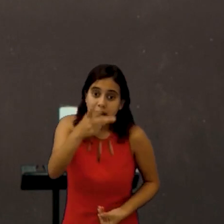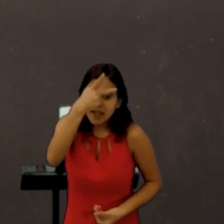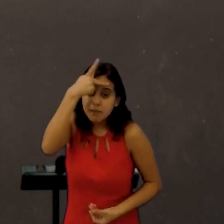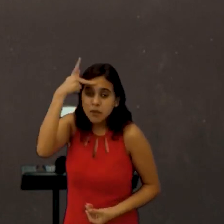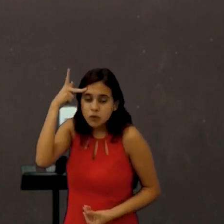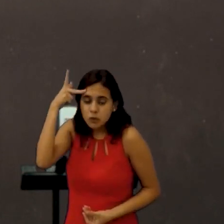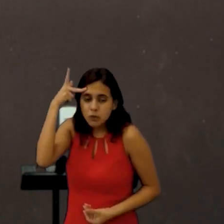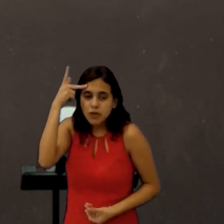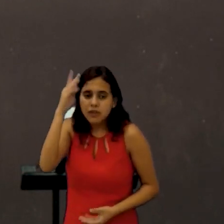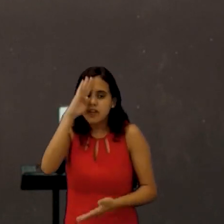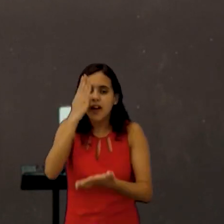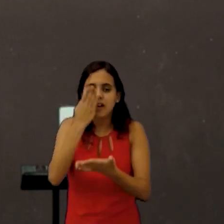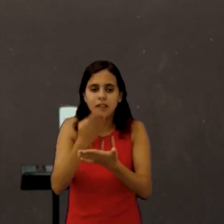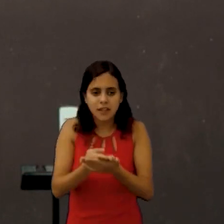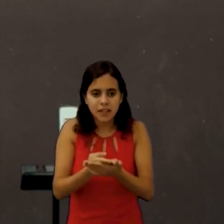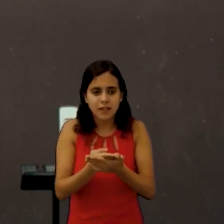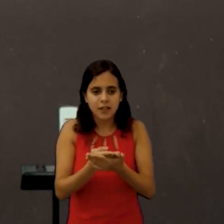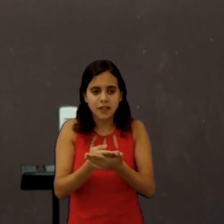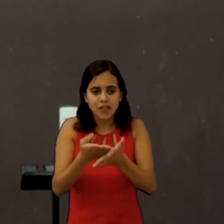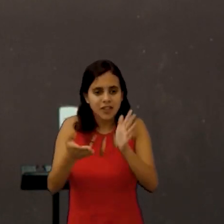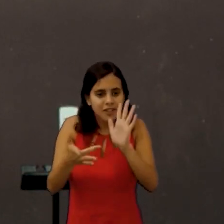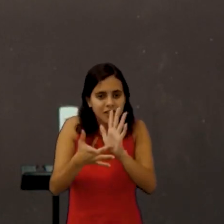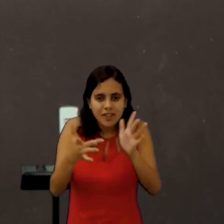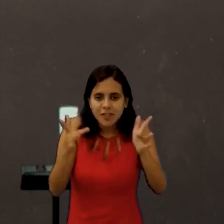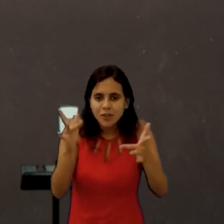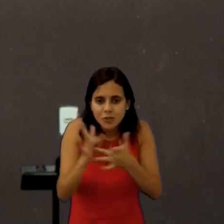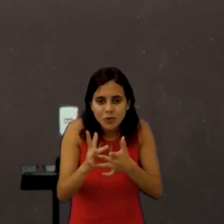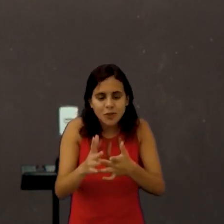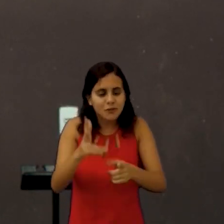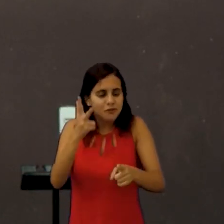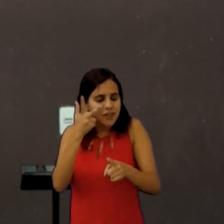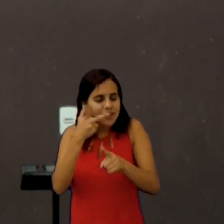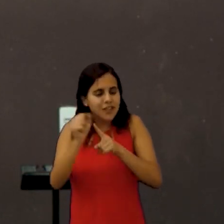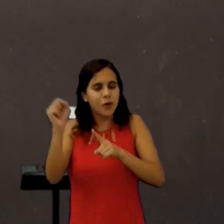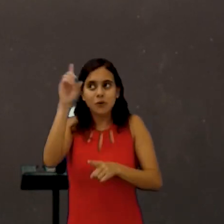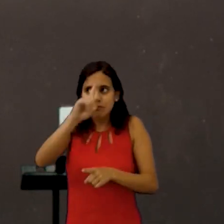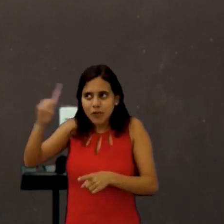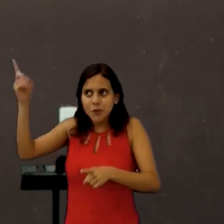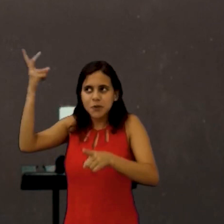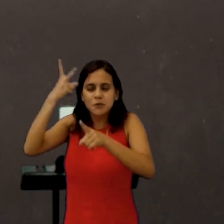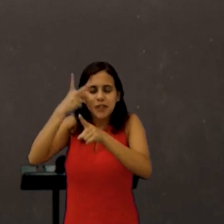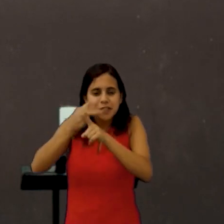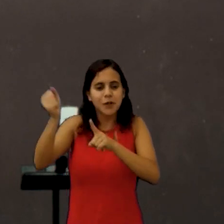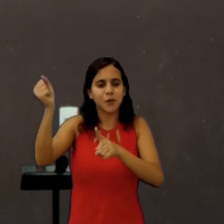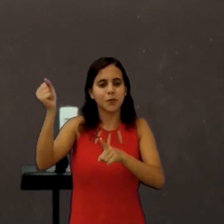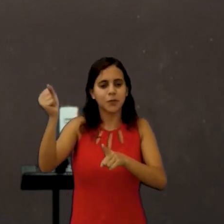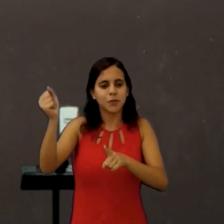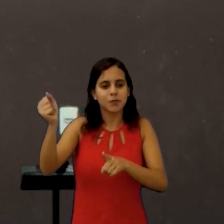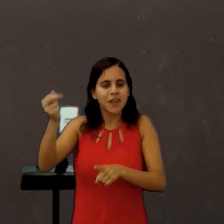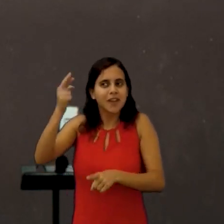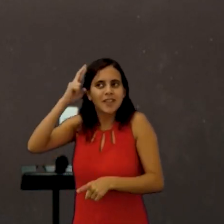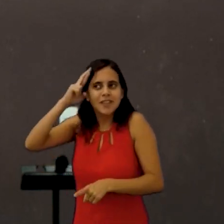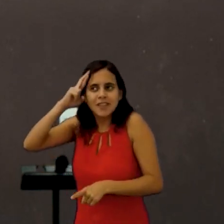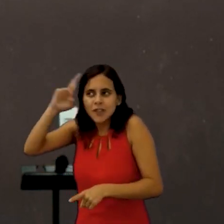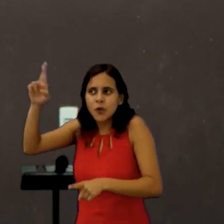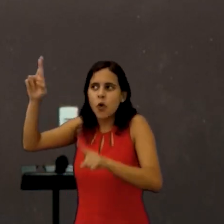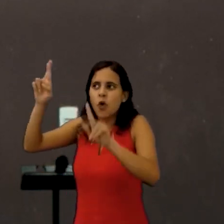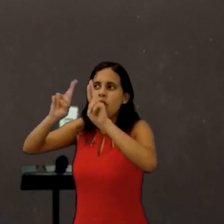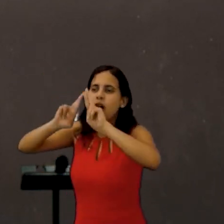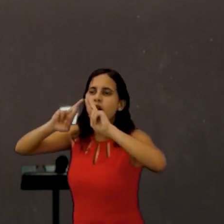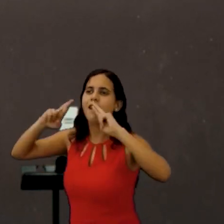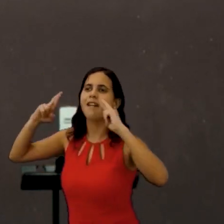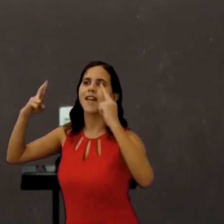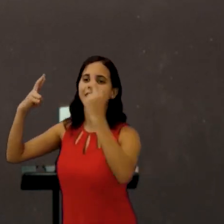foi feita, tudo foi pago, Deus não foi derrotado. O Senhor reina. Quando o